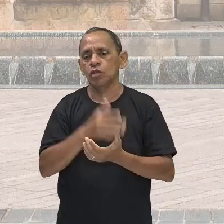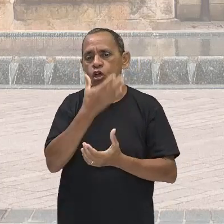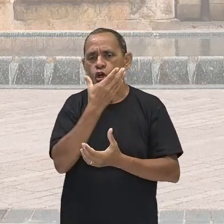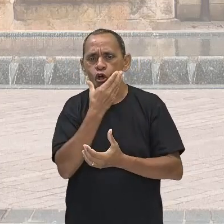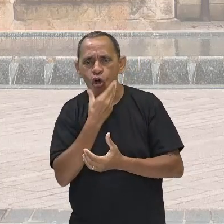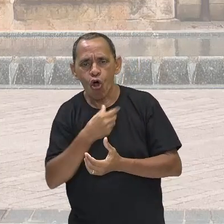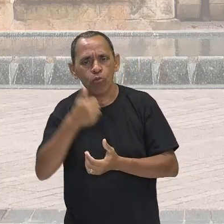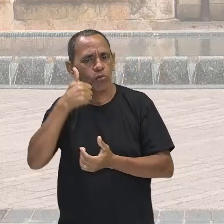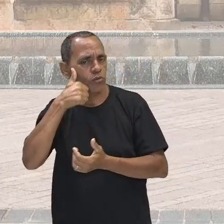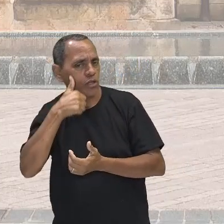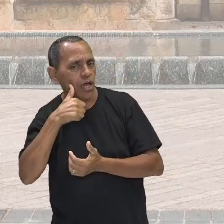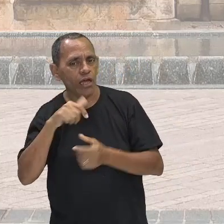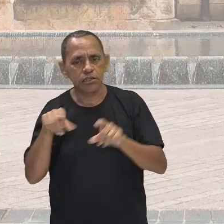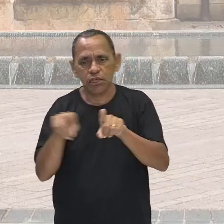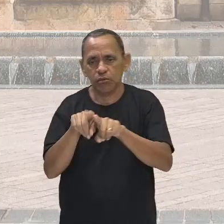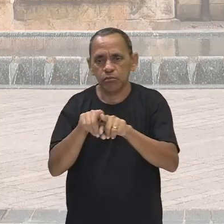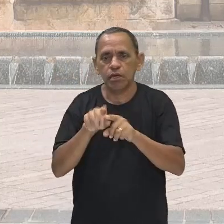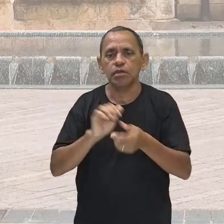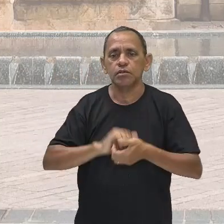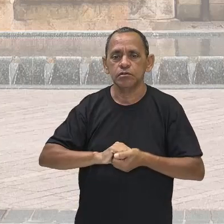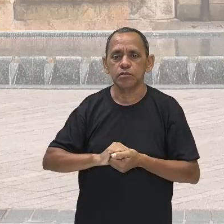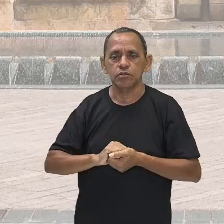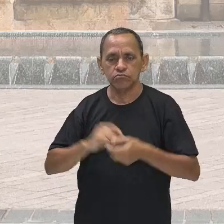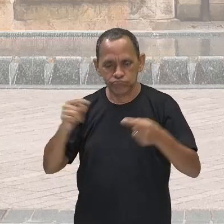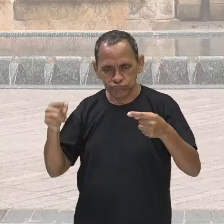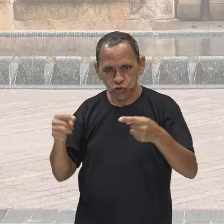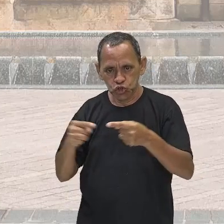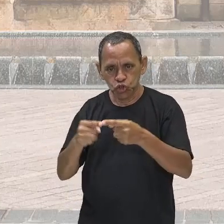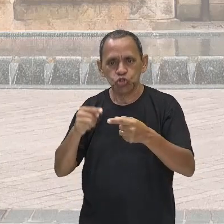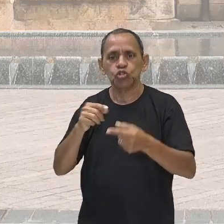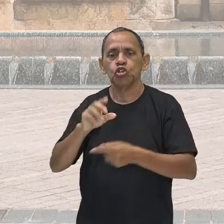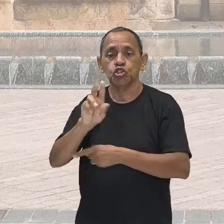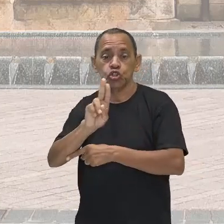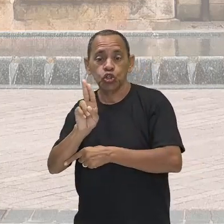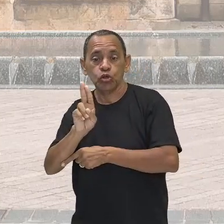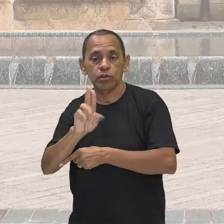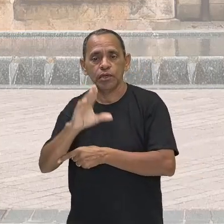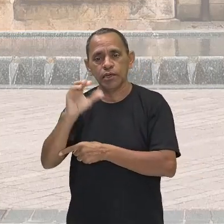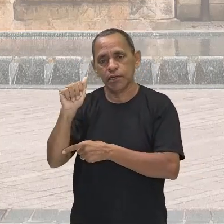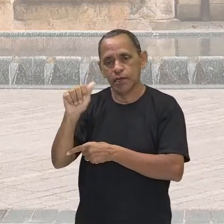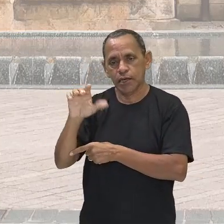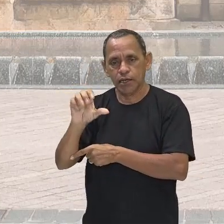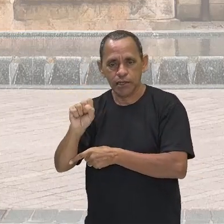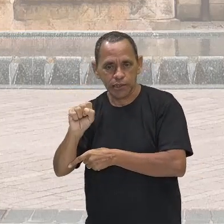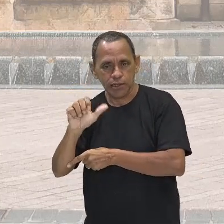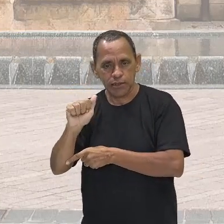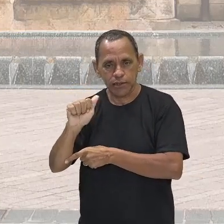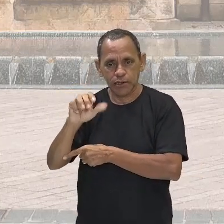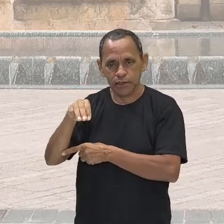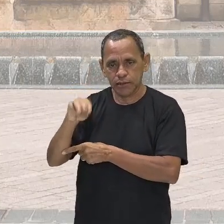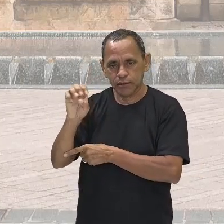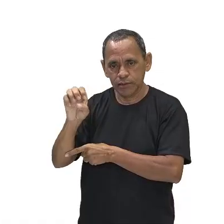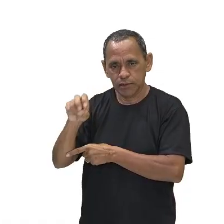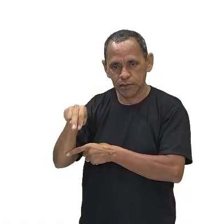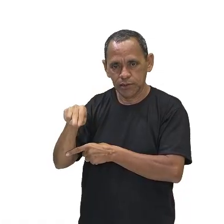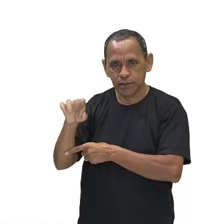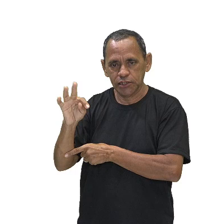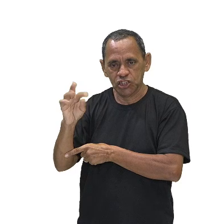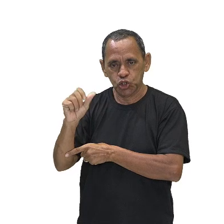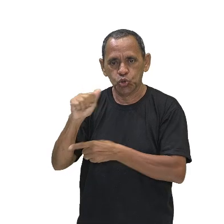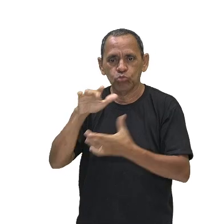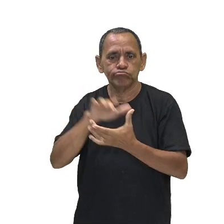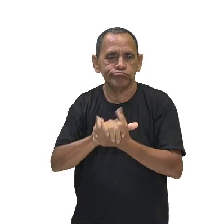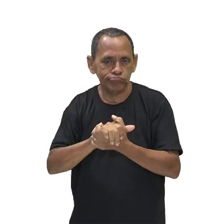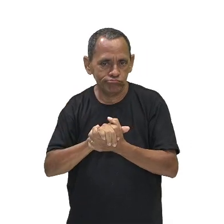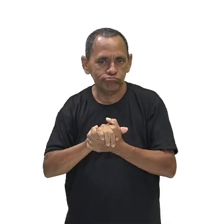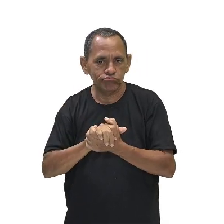que chamamos de casamento. Isso aí, então o casamento é um fato social. E o papel